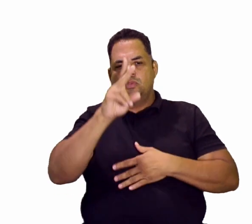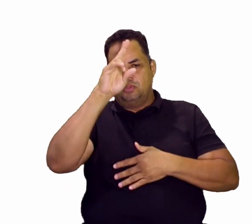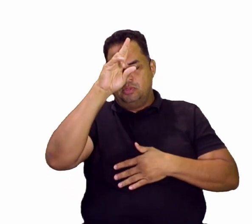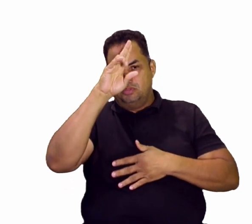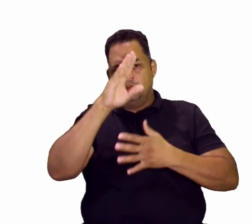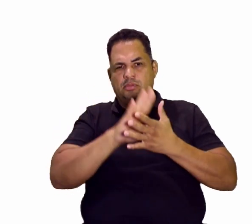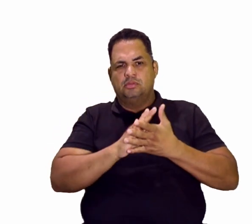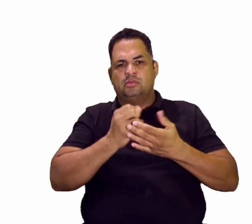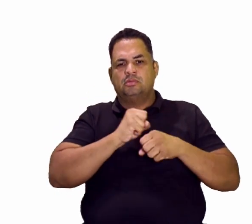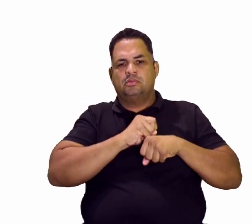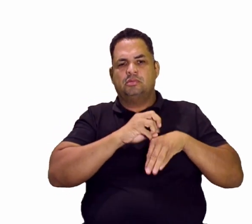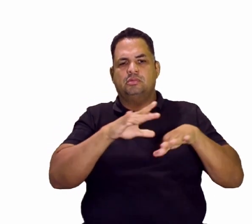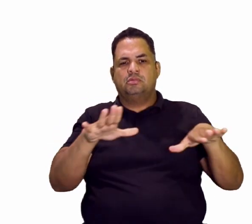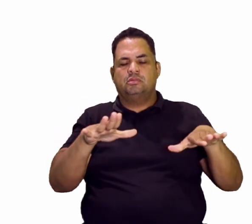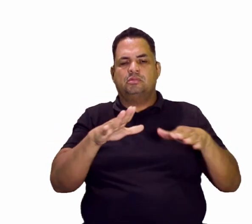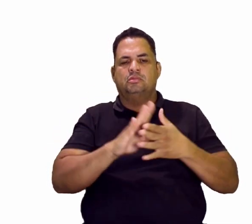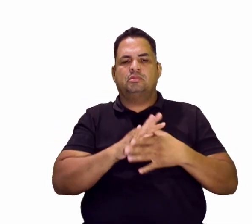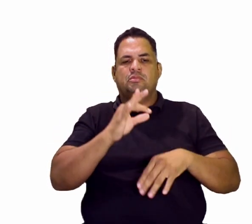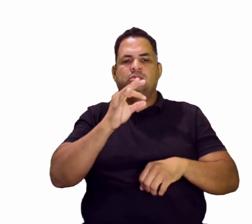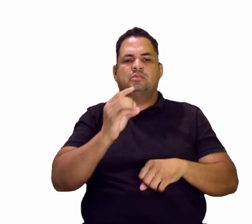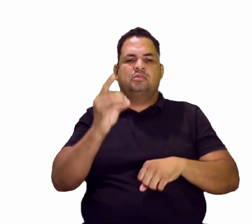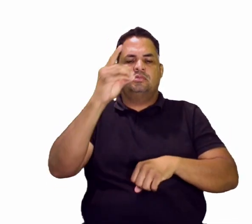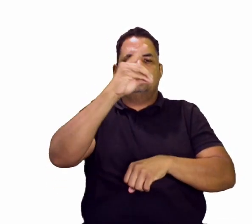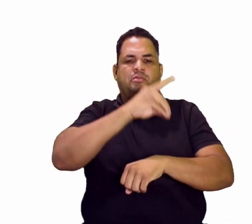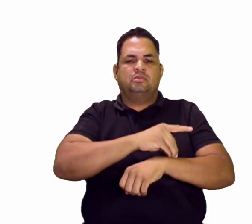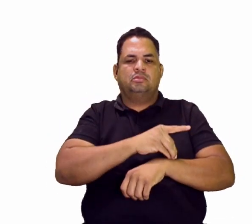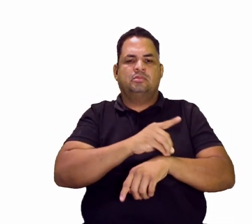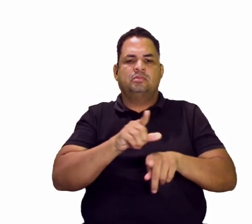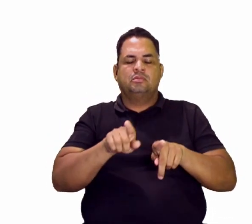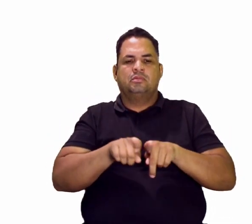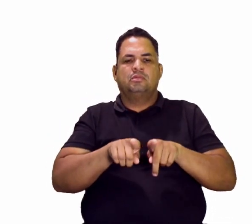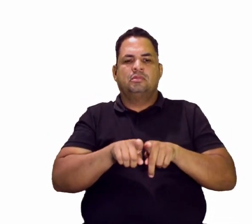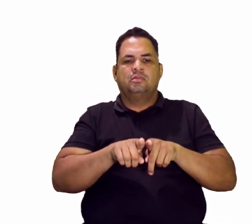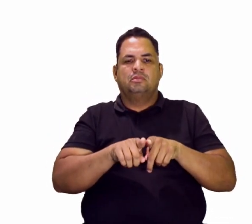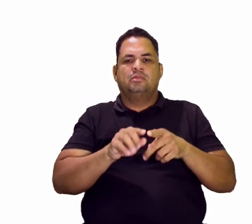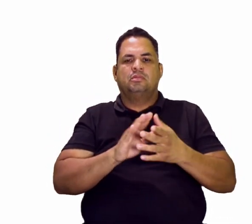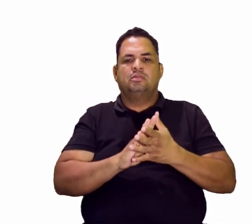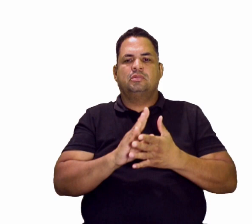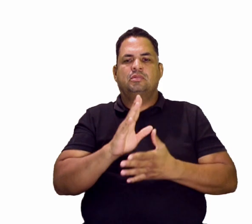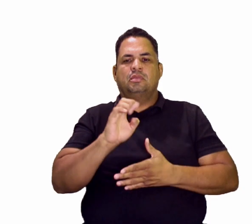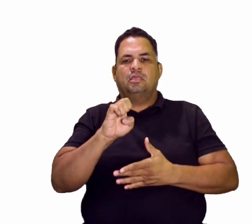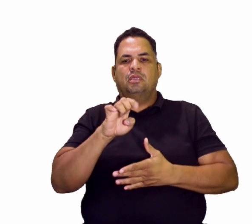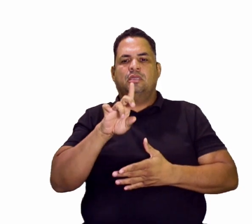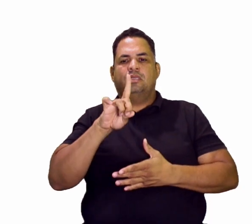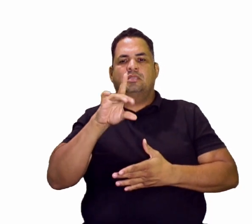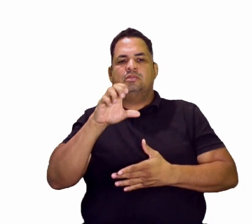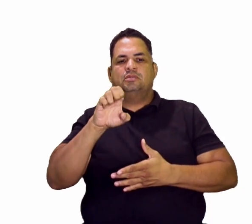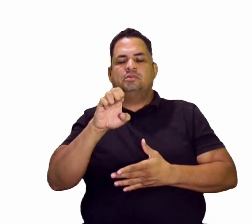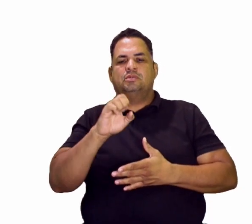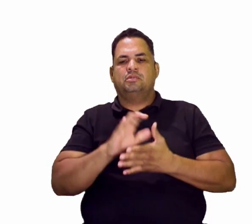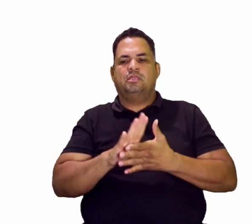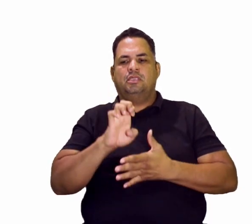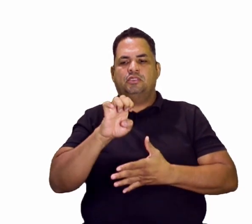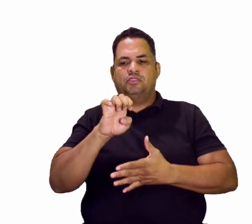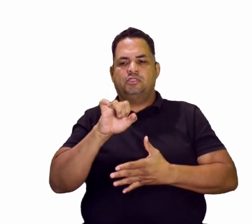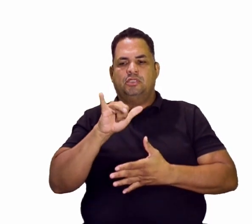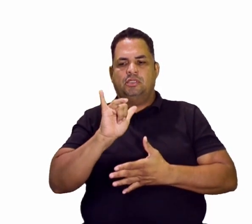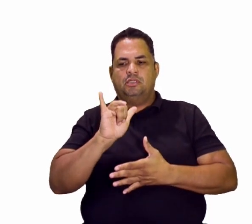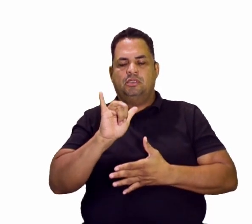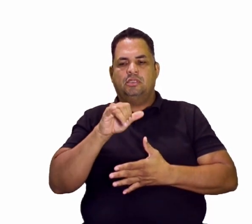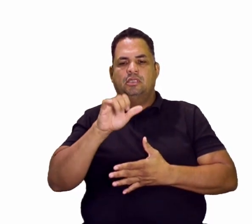que é transmissor da dengue, como de outras também, é o Aedes aegypti,